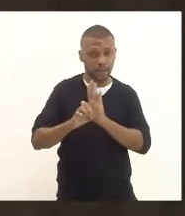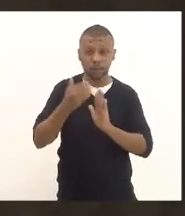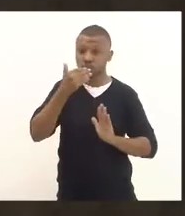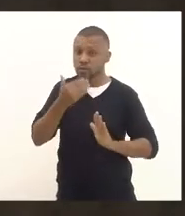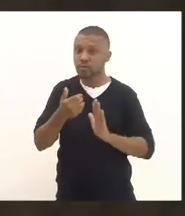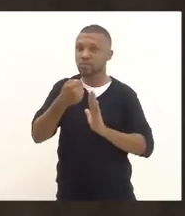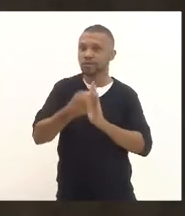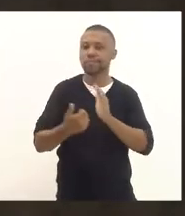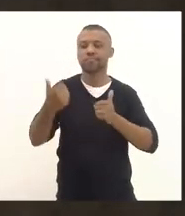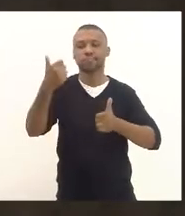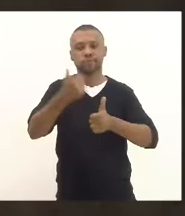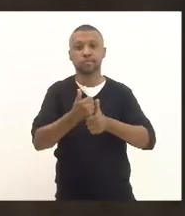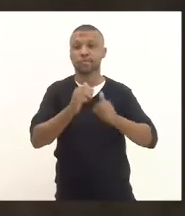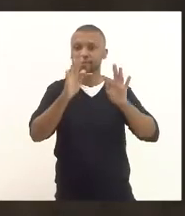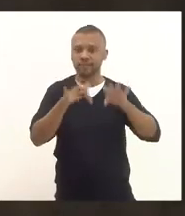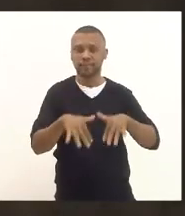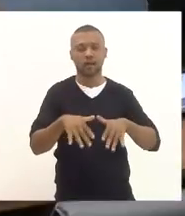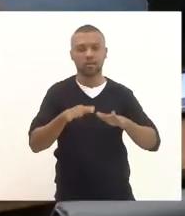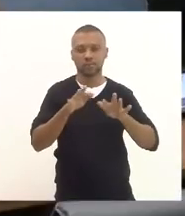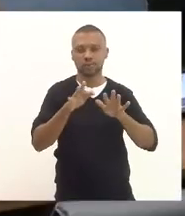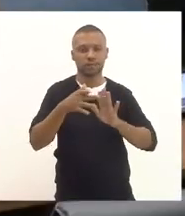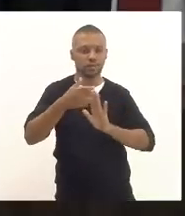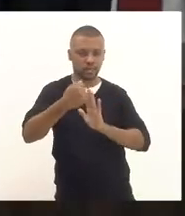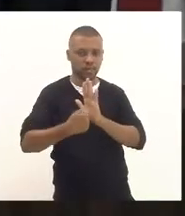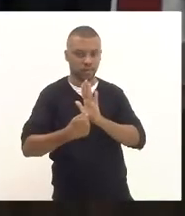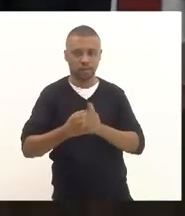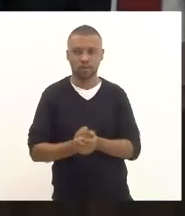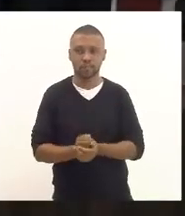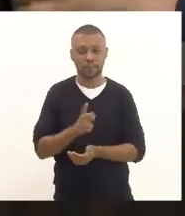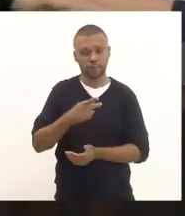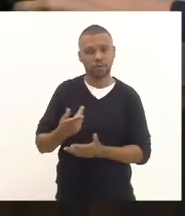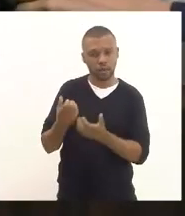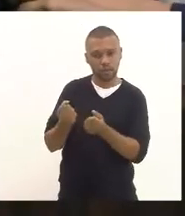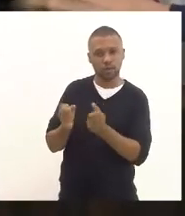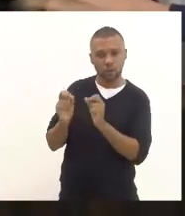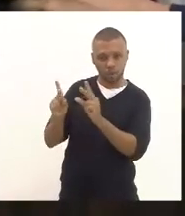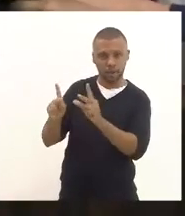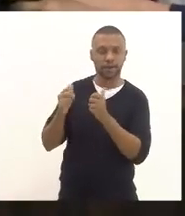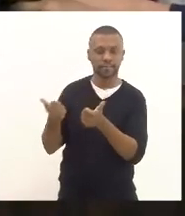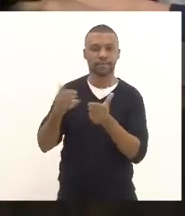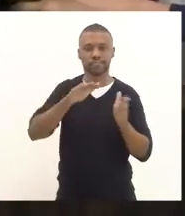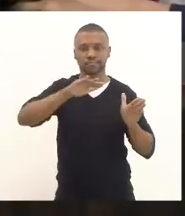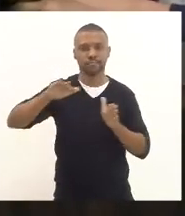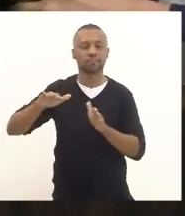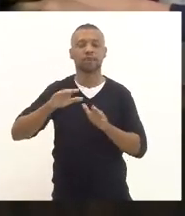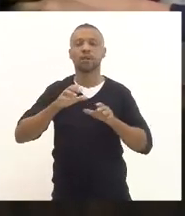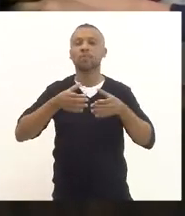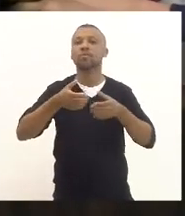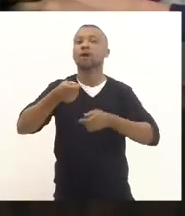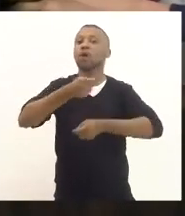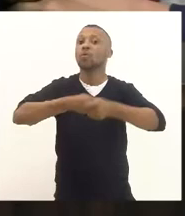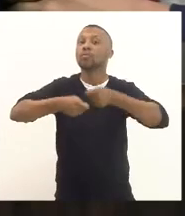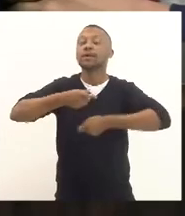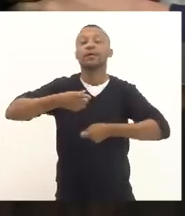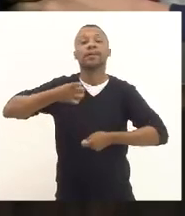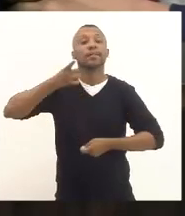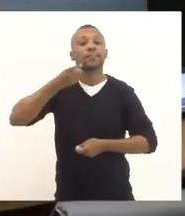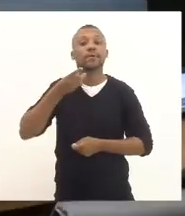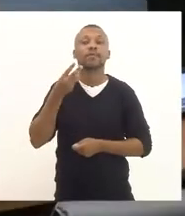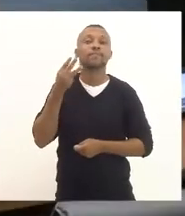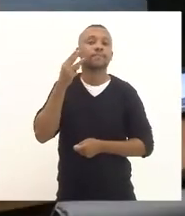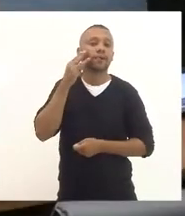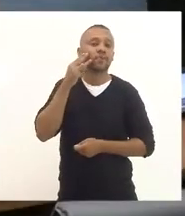subjetivo pedindo forma final de redação que a presidência difere pela comissão de Economia Deputado o waldeck